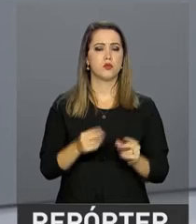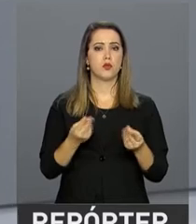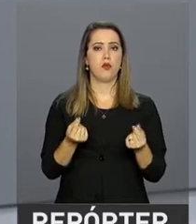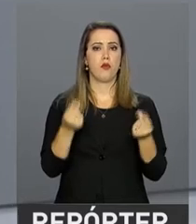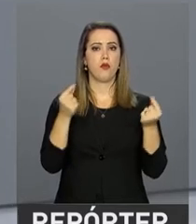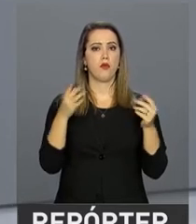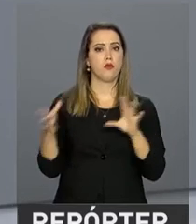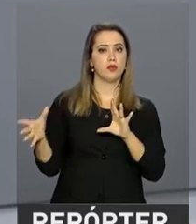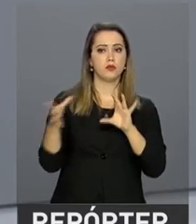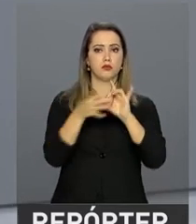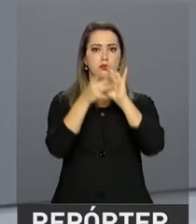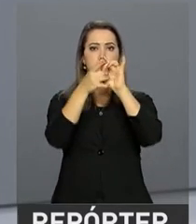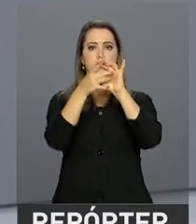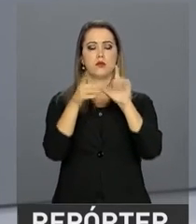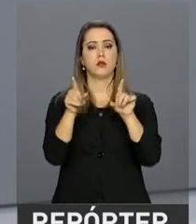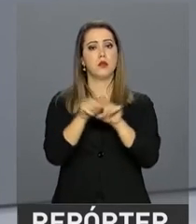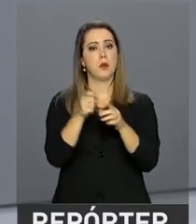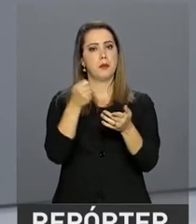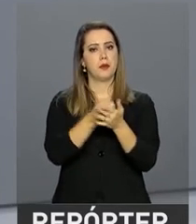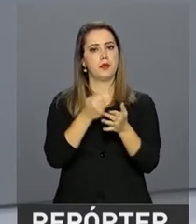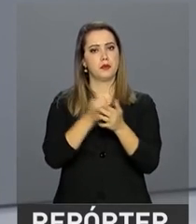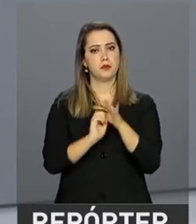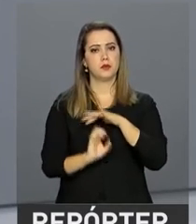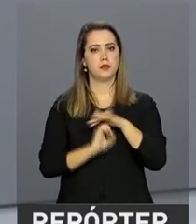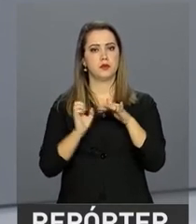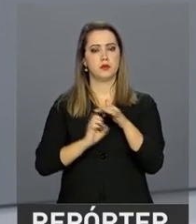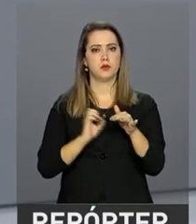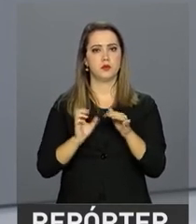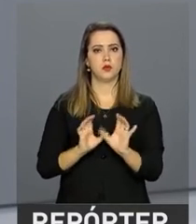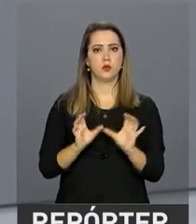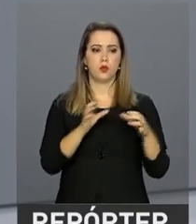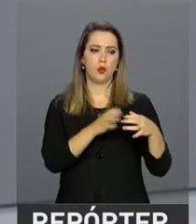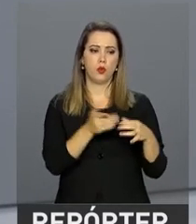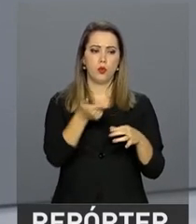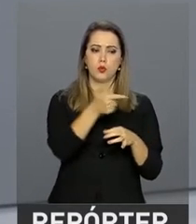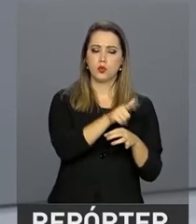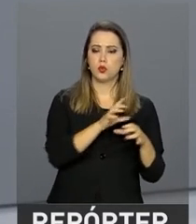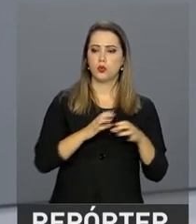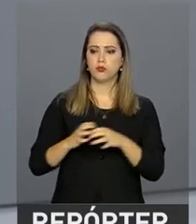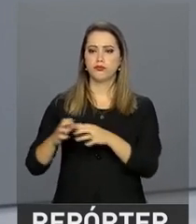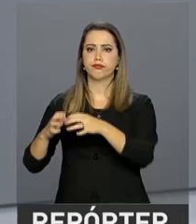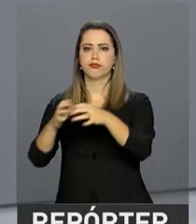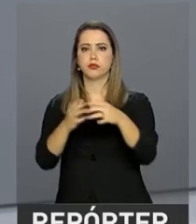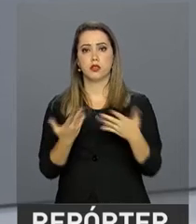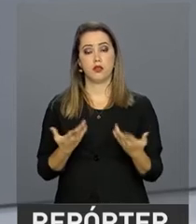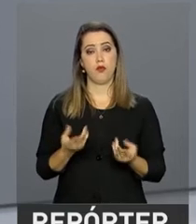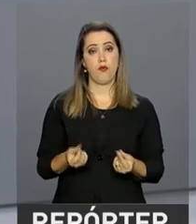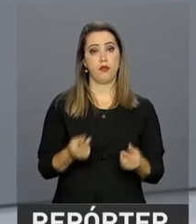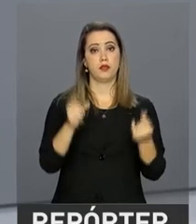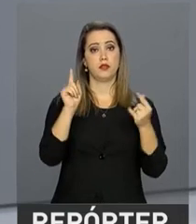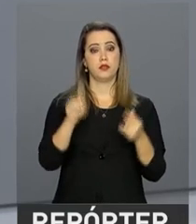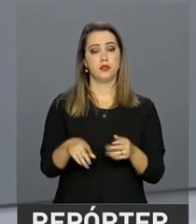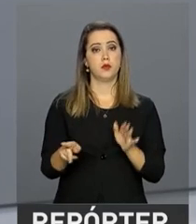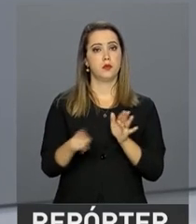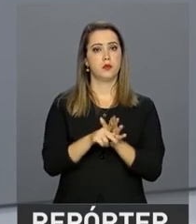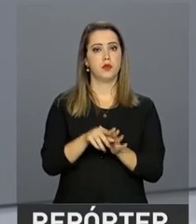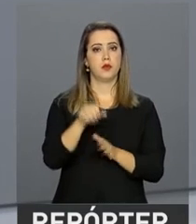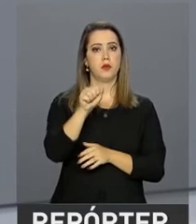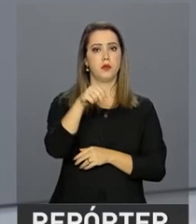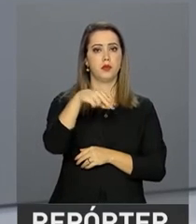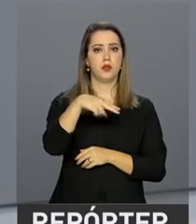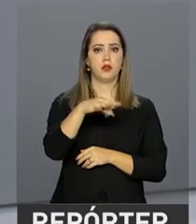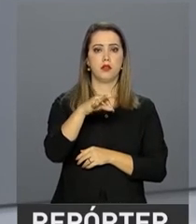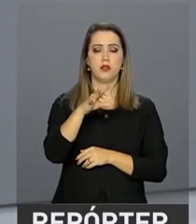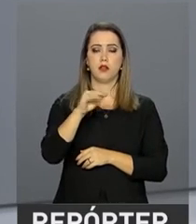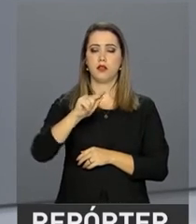de interconexão paga pelas empresas que usam a rede de outro grupo o cálculo das tarifas é feito pela anatel a